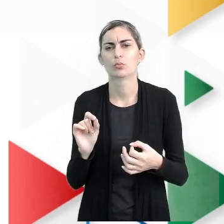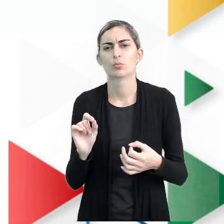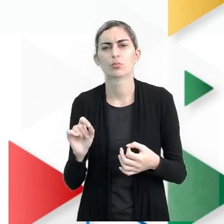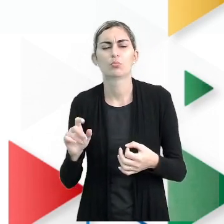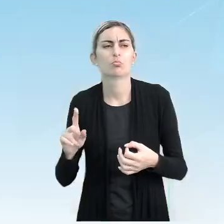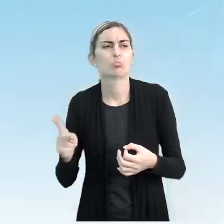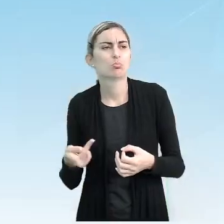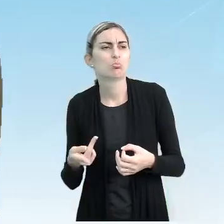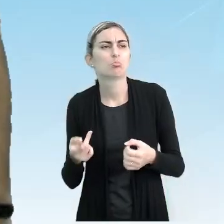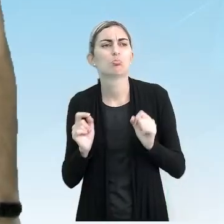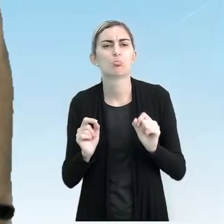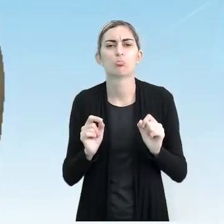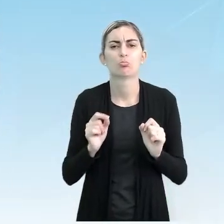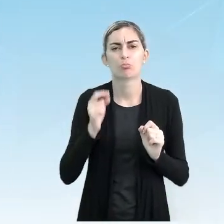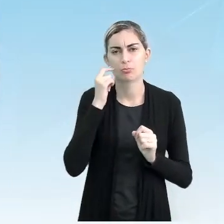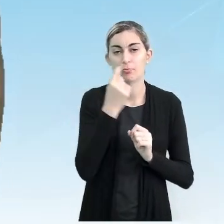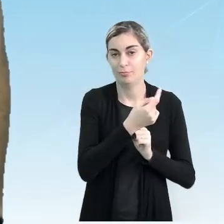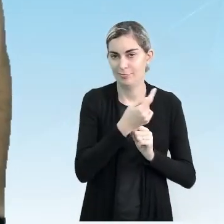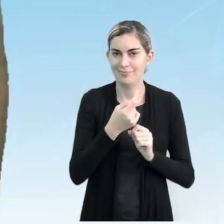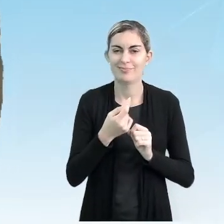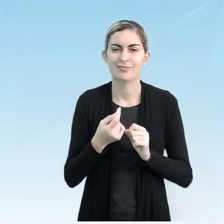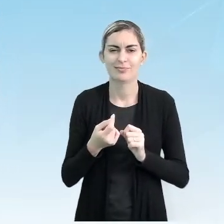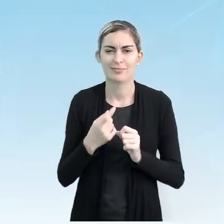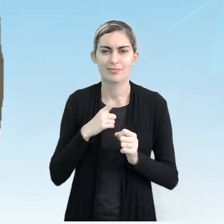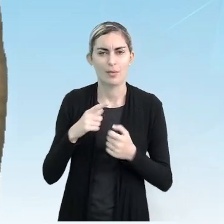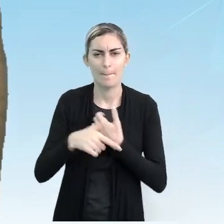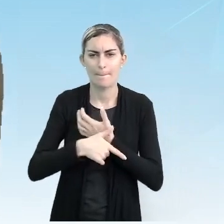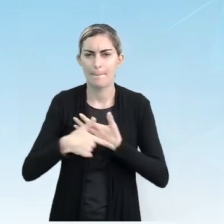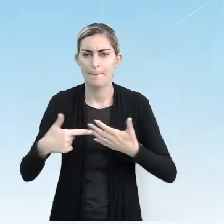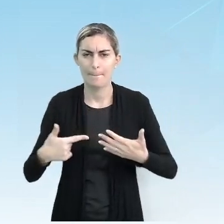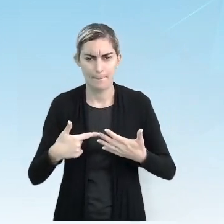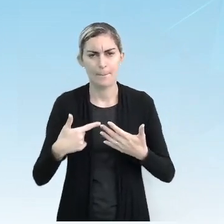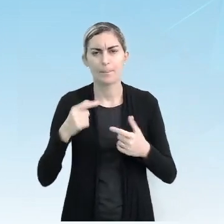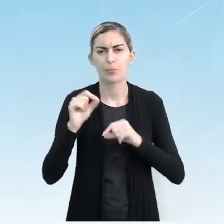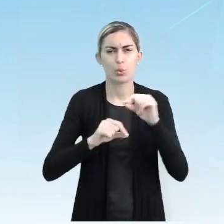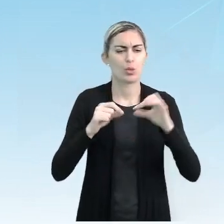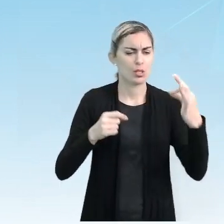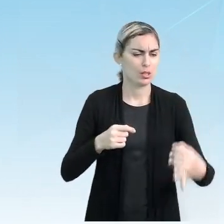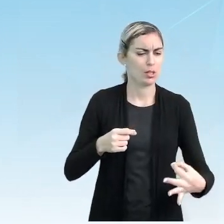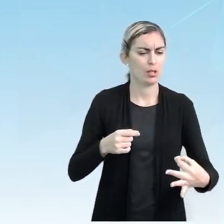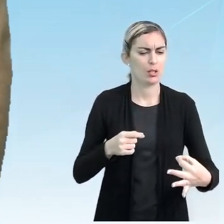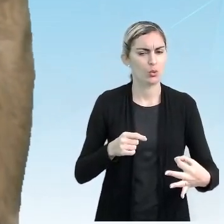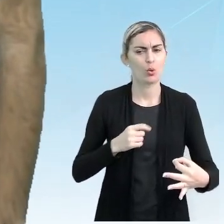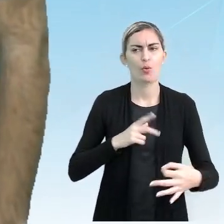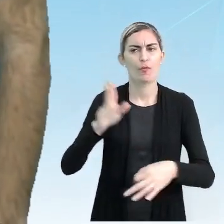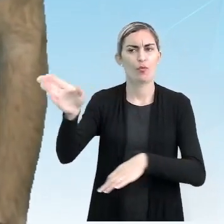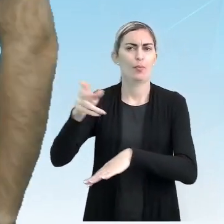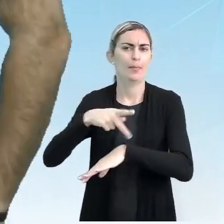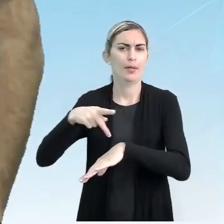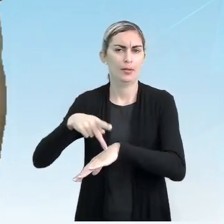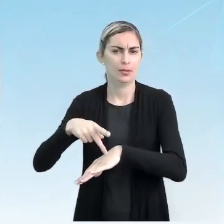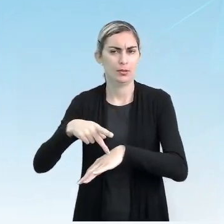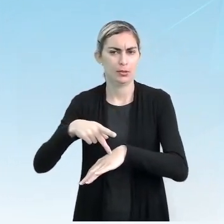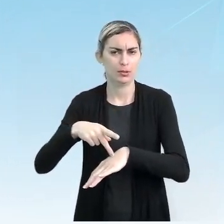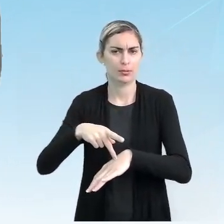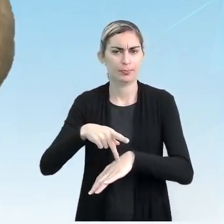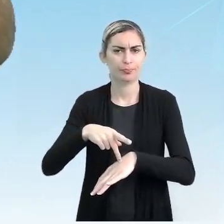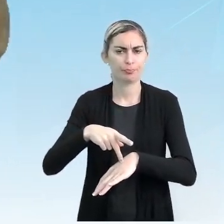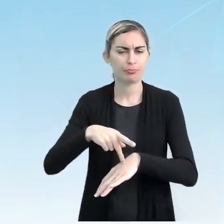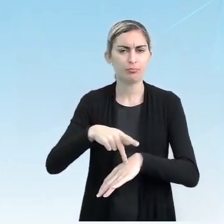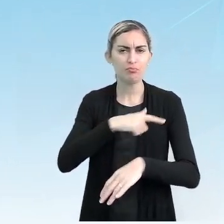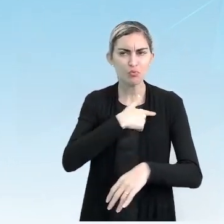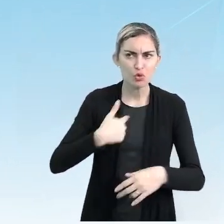Me lembrei justamente que o senhor acabou de dizer, as morais, né? O que é certo? Pronto, se eu for para um país asiático, aí